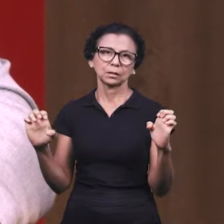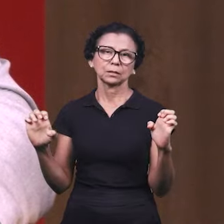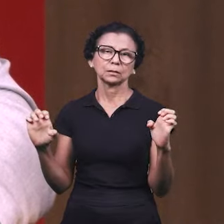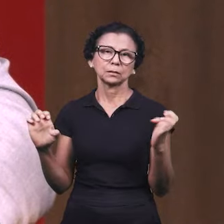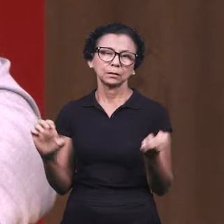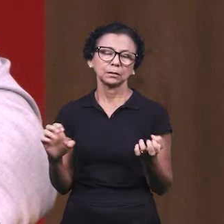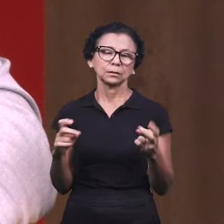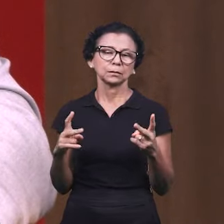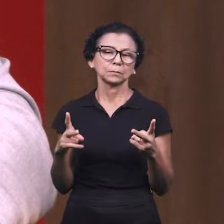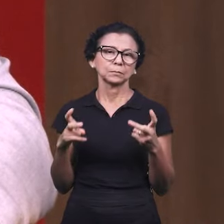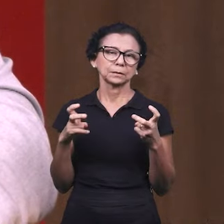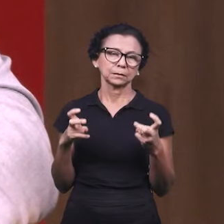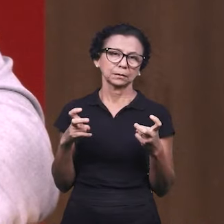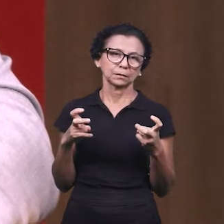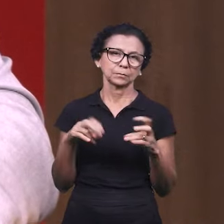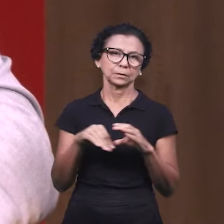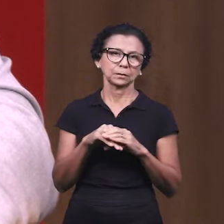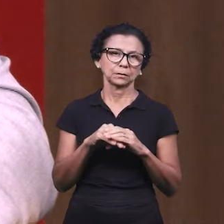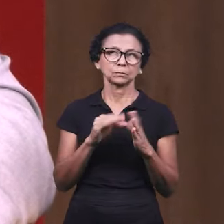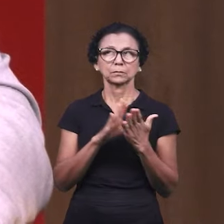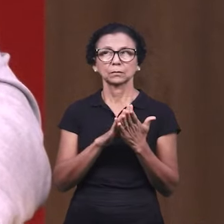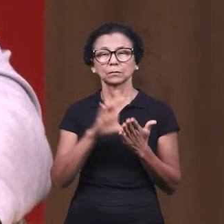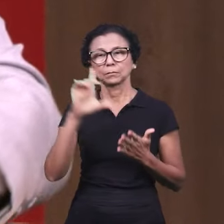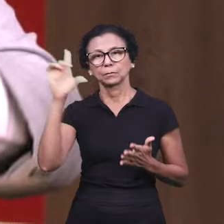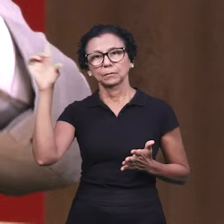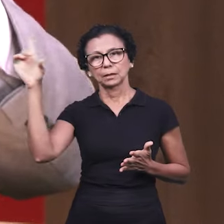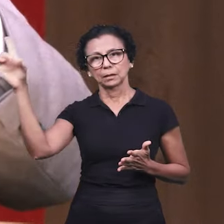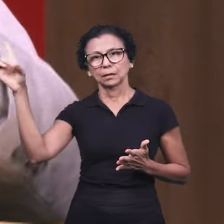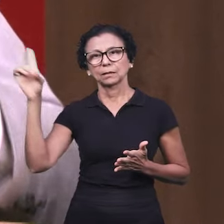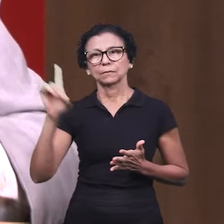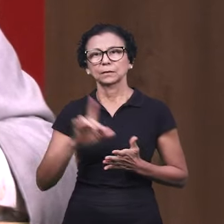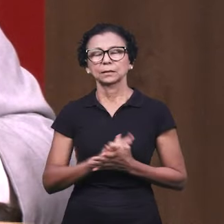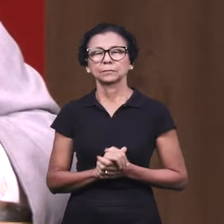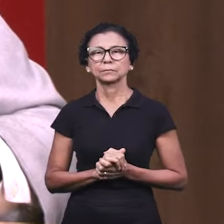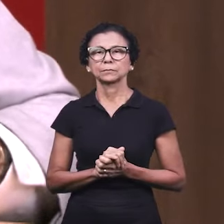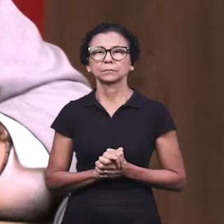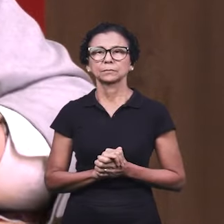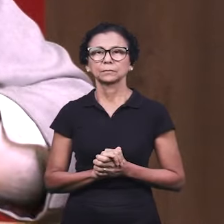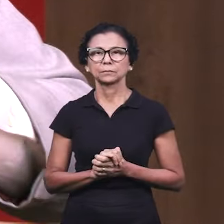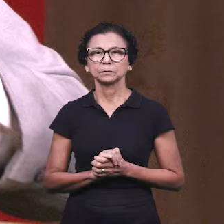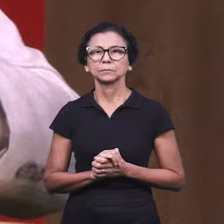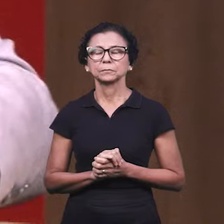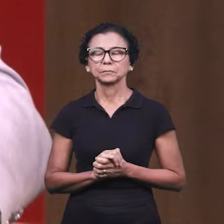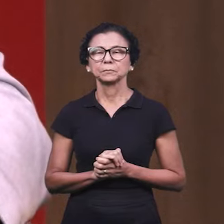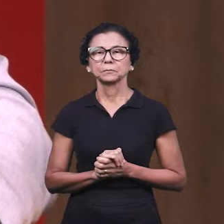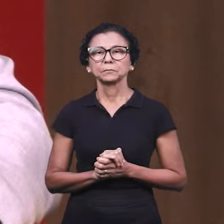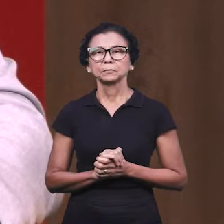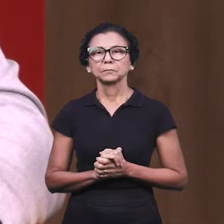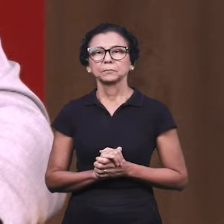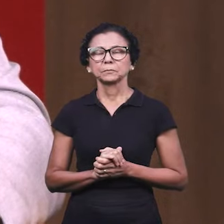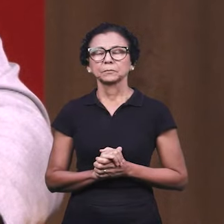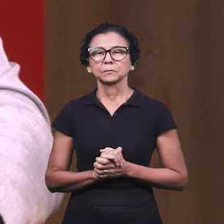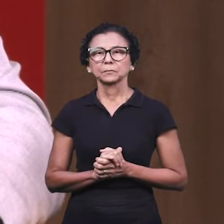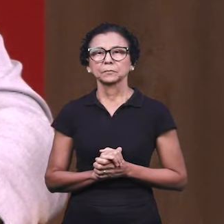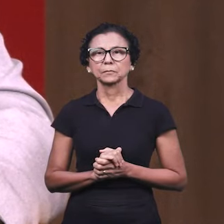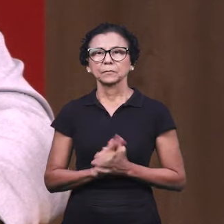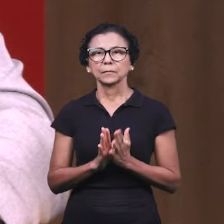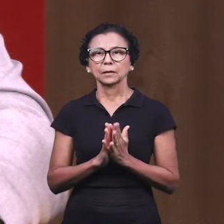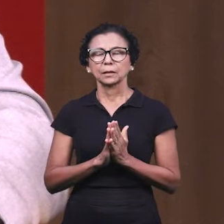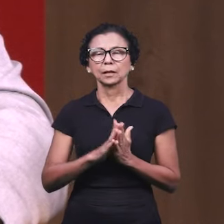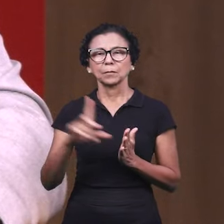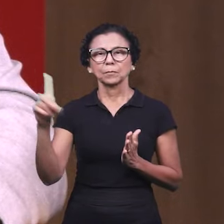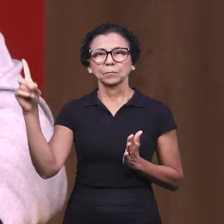se percebe na palavra que a gente que esse evangelho está na palavra a palavra transmite esse evangelho esta